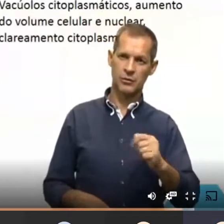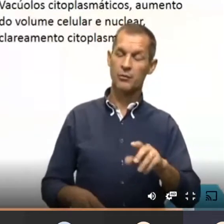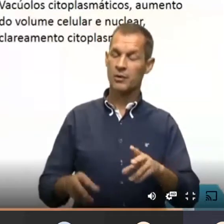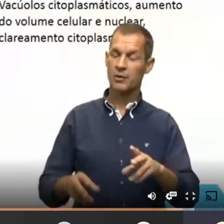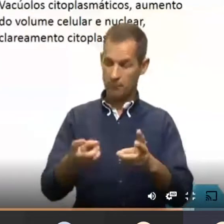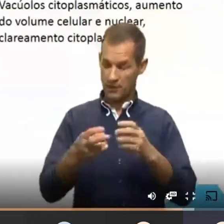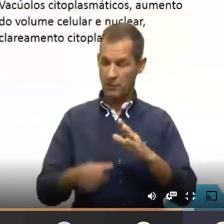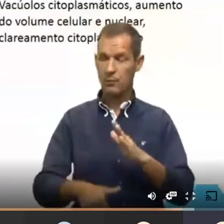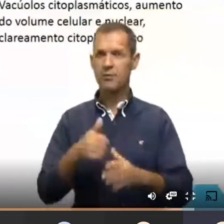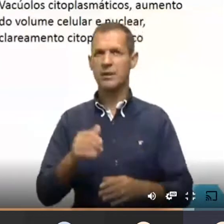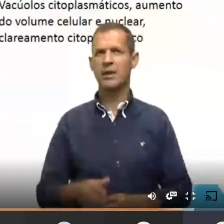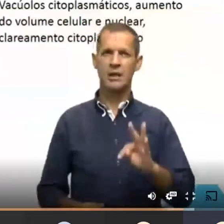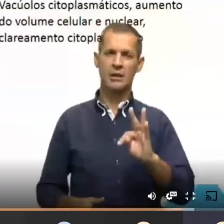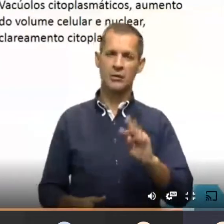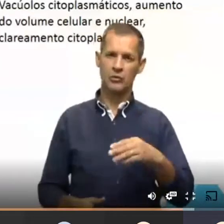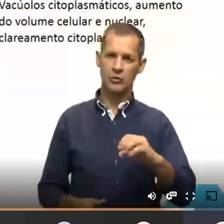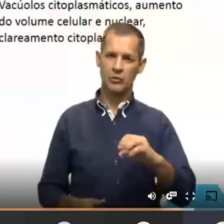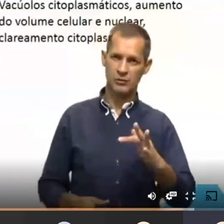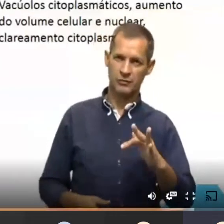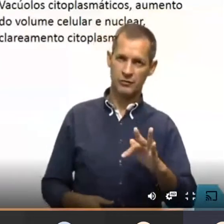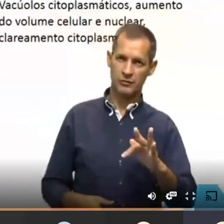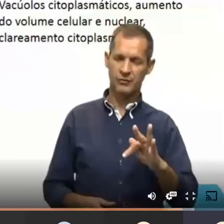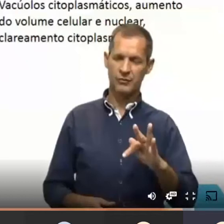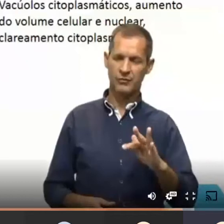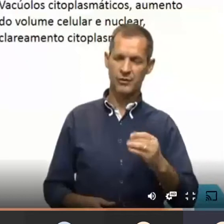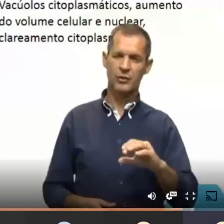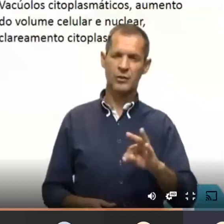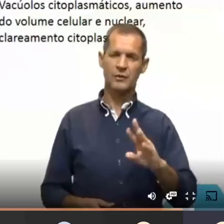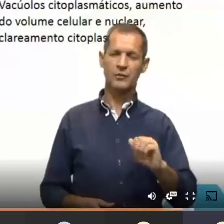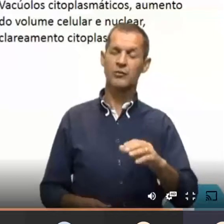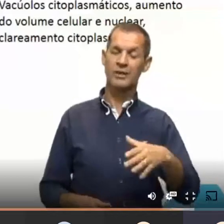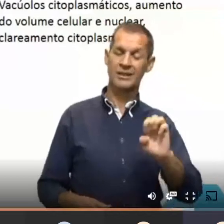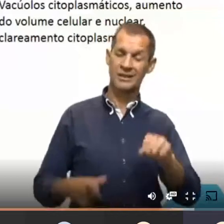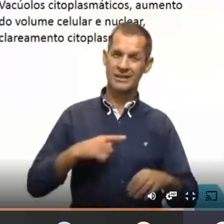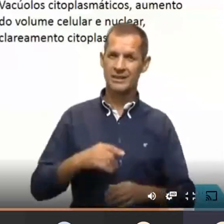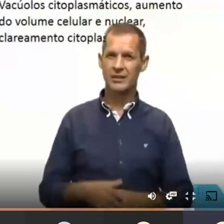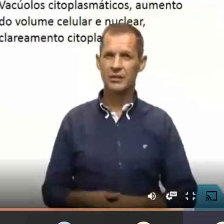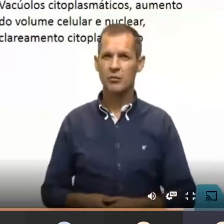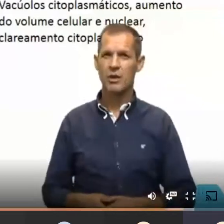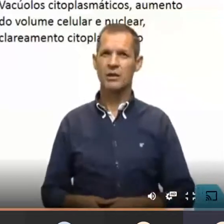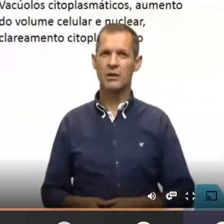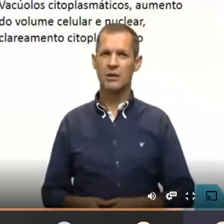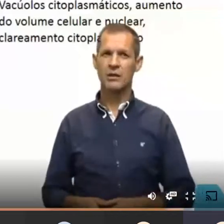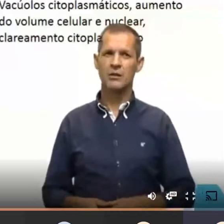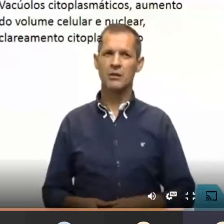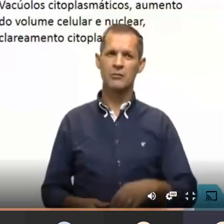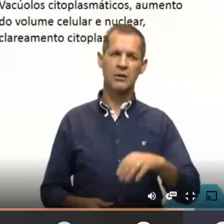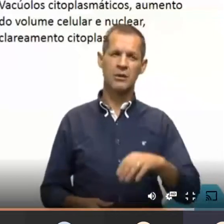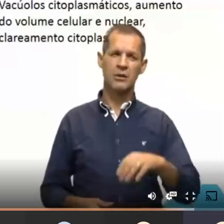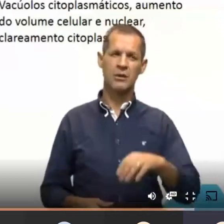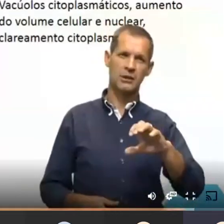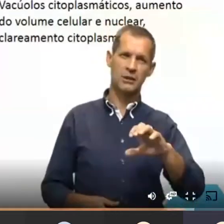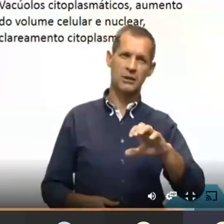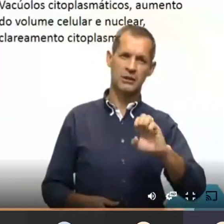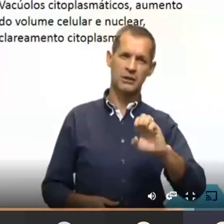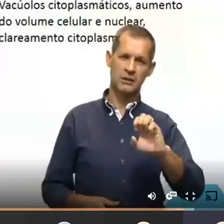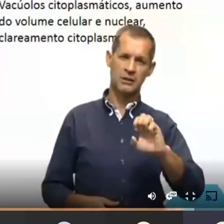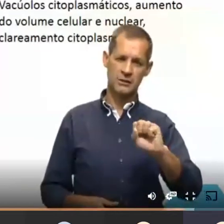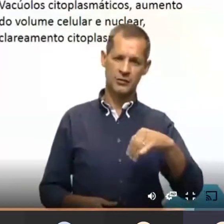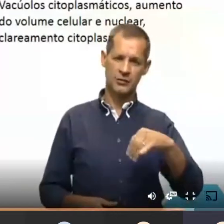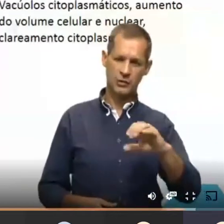primeiro, tumefação turva, nesse canto esquerdo, onde há uma eosinofilia, né? Ocorre